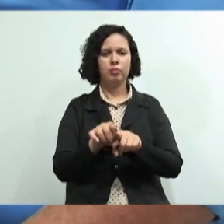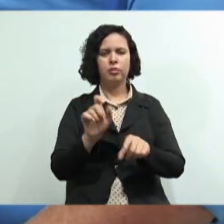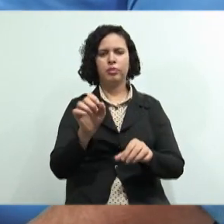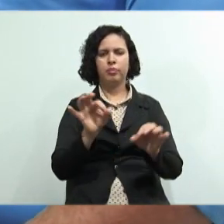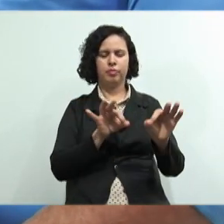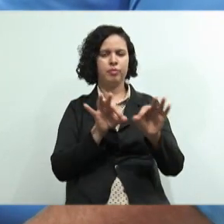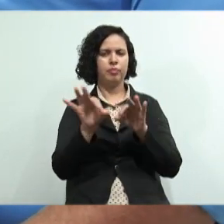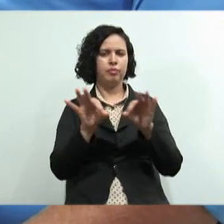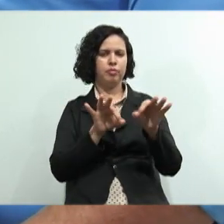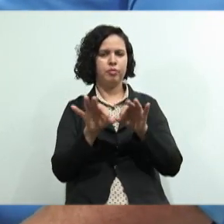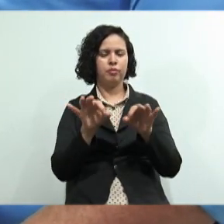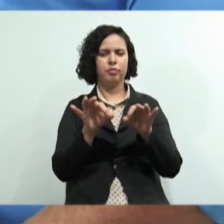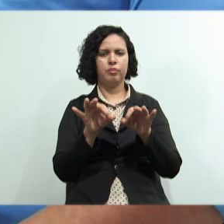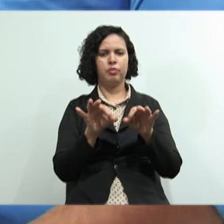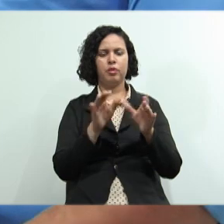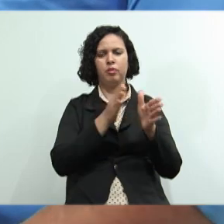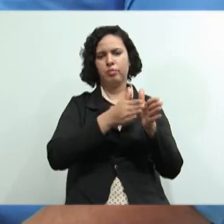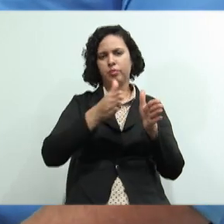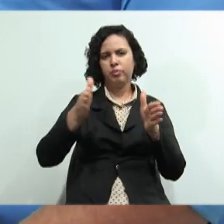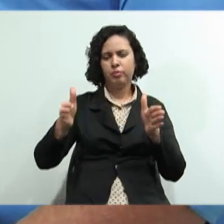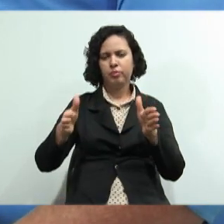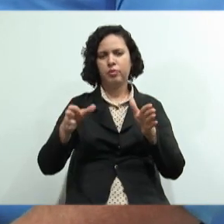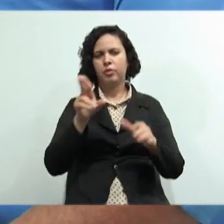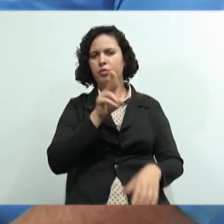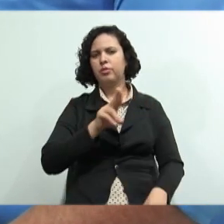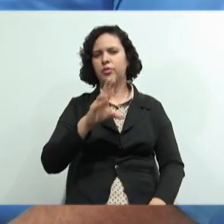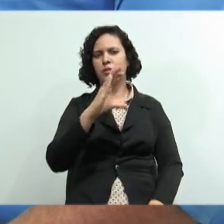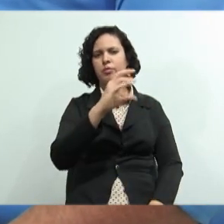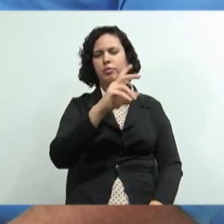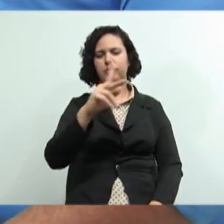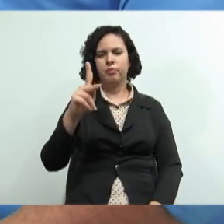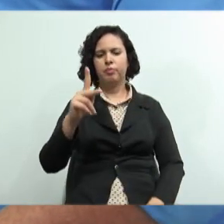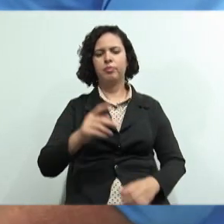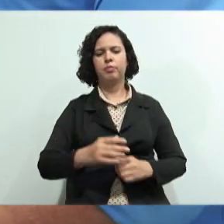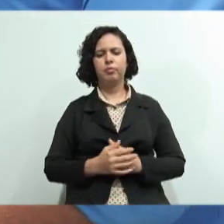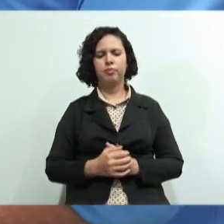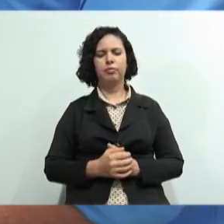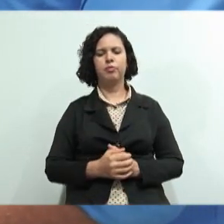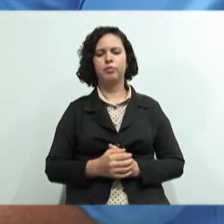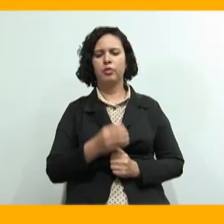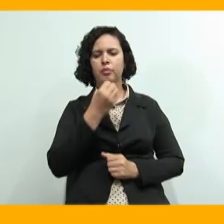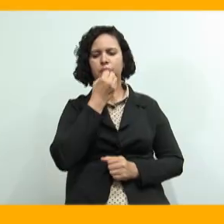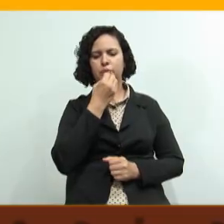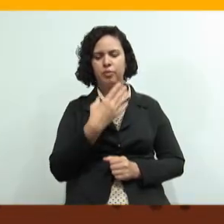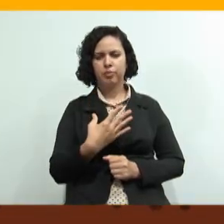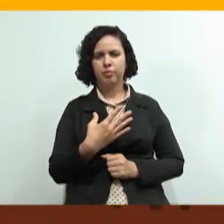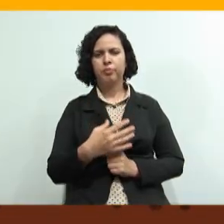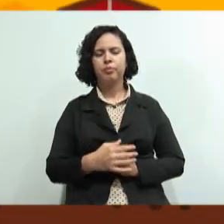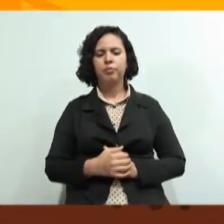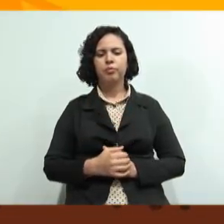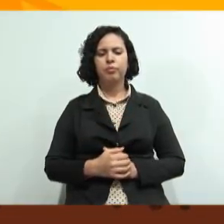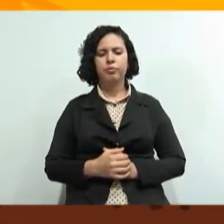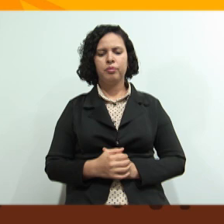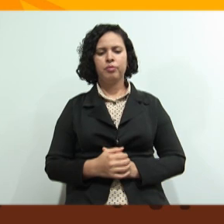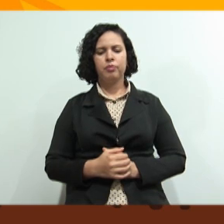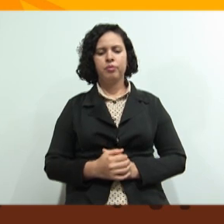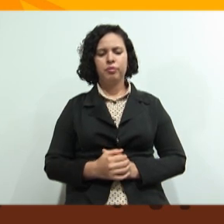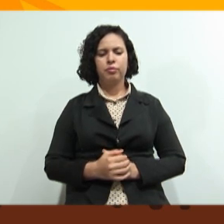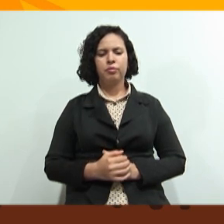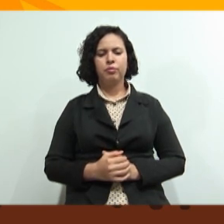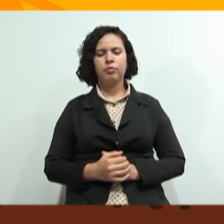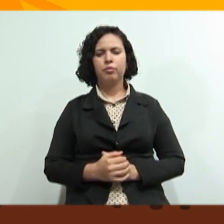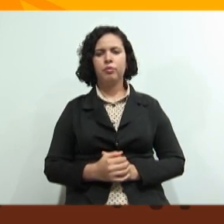organizar essa cadeia produtiva através de cooperativas agropecuárias. Muito bom, muito bom. E o que são